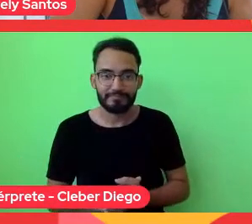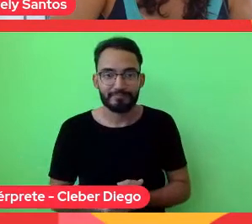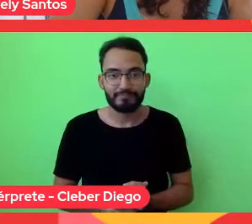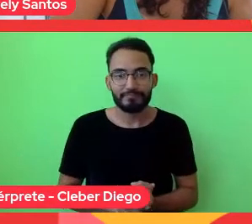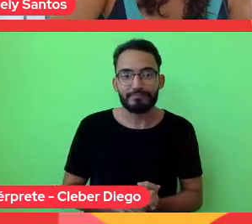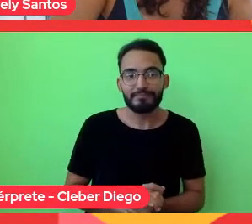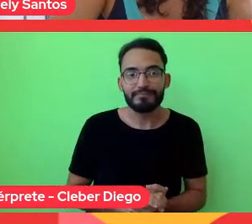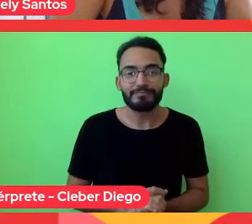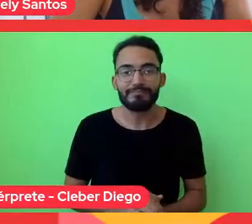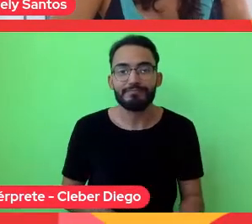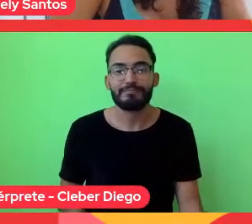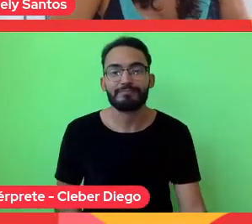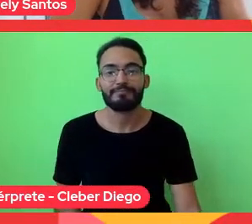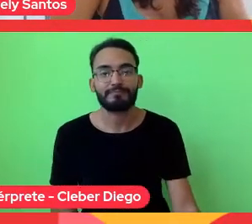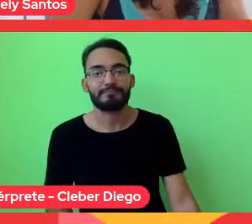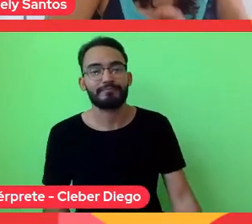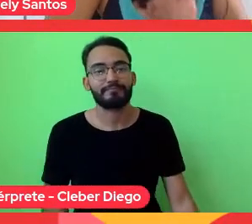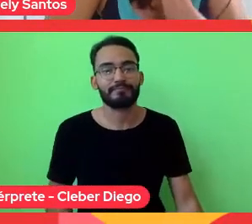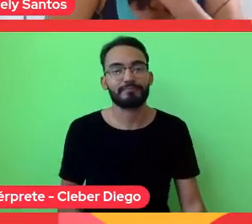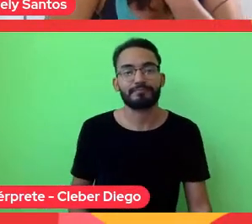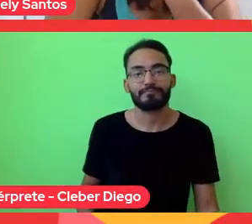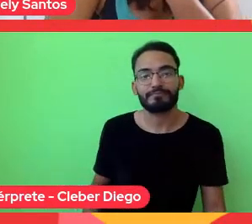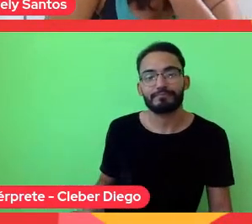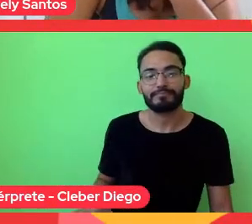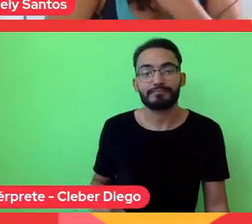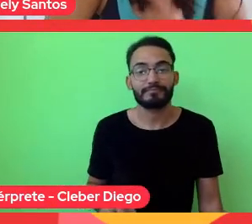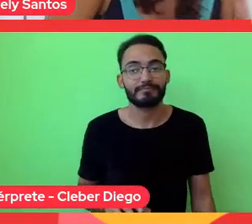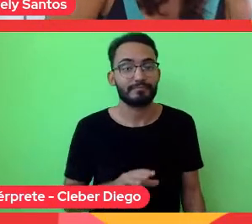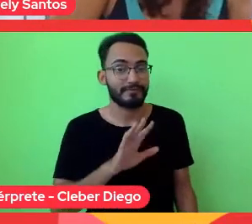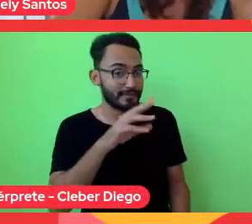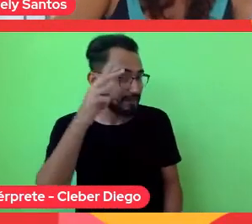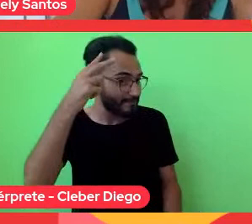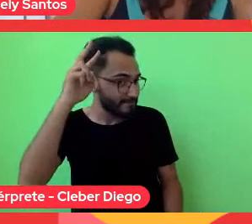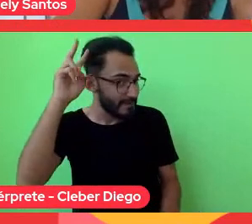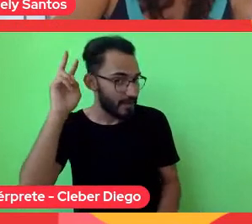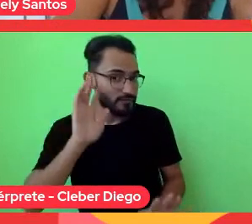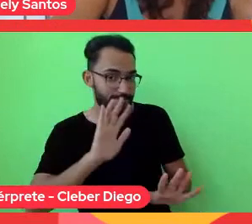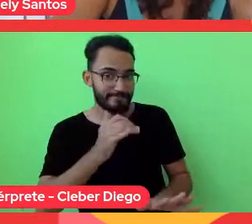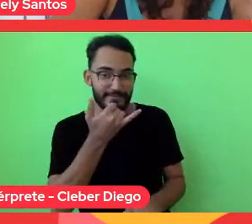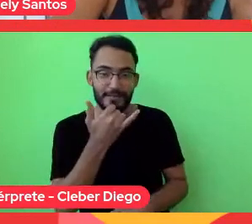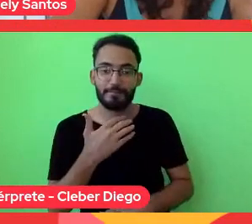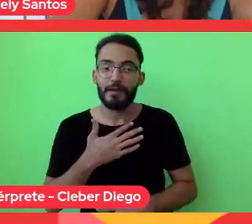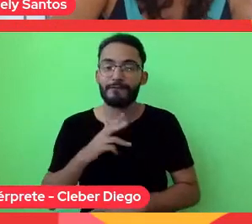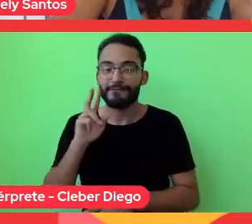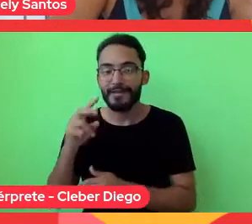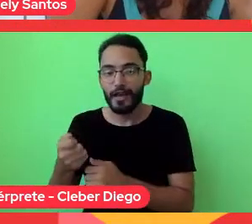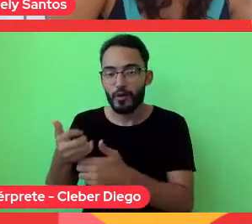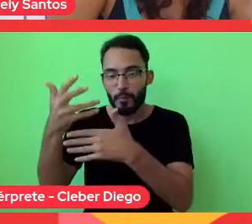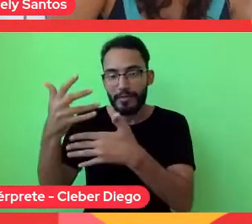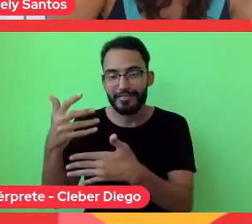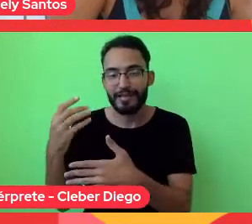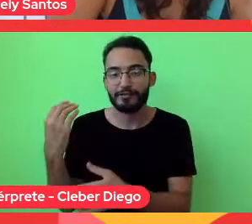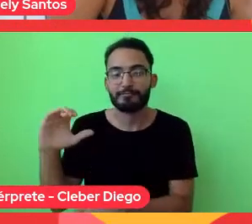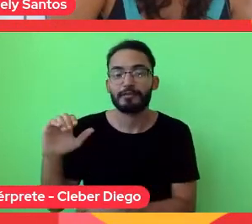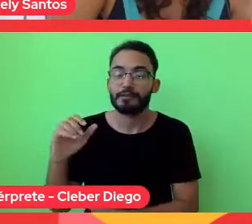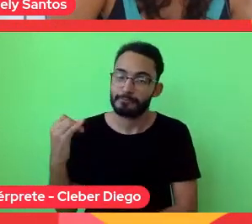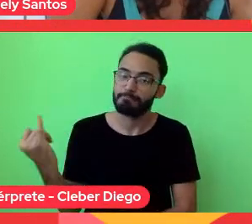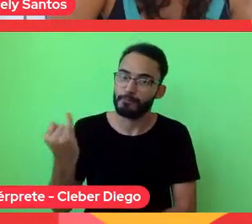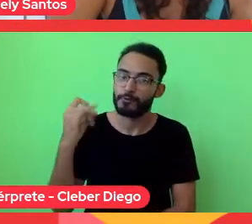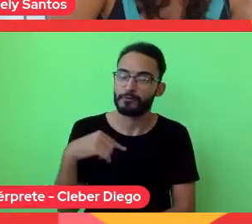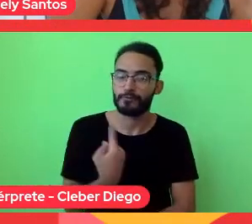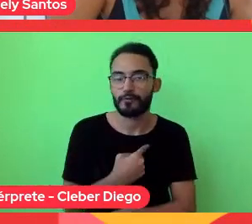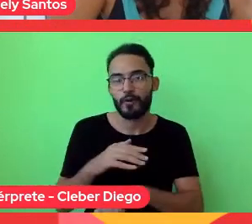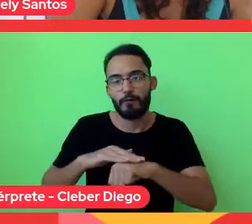sei. Val, cortando total aqui, eu vi um comentário aqui da Marlena, que eu acho importante a gente